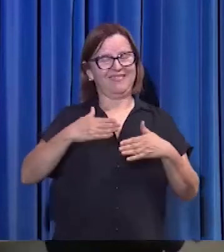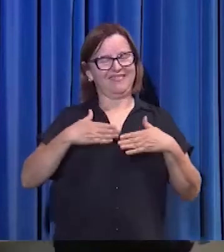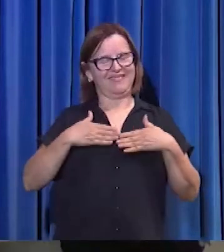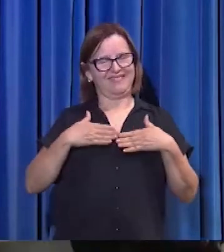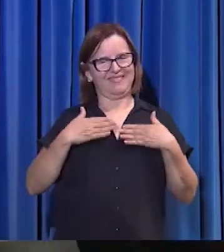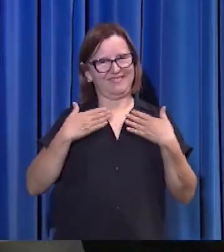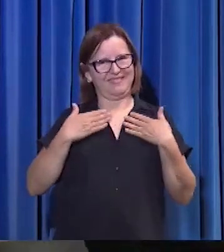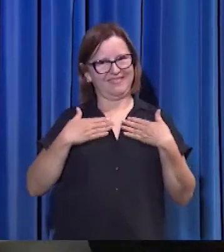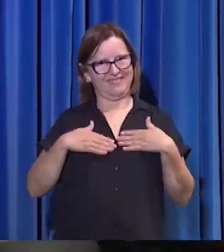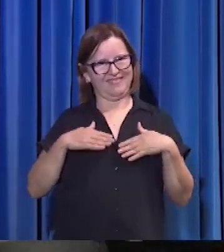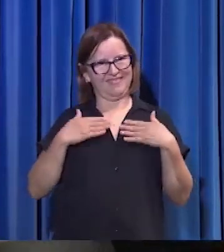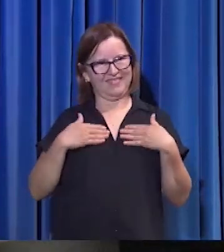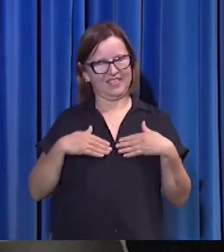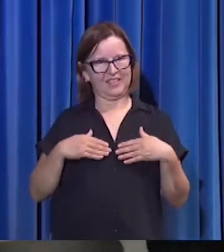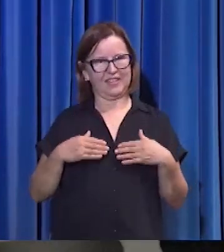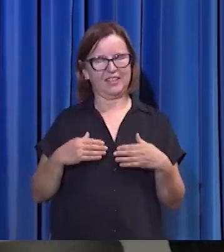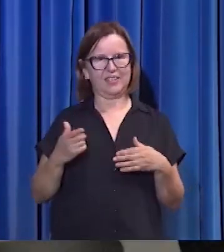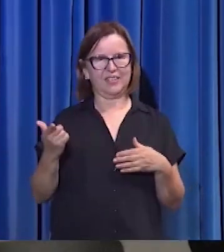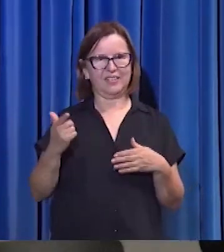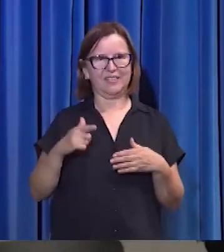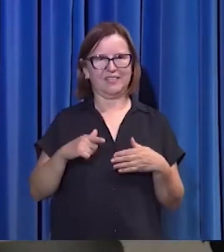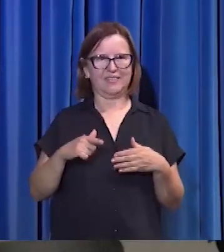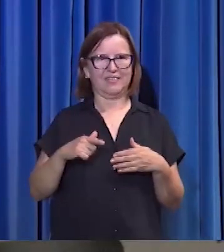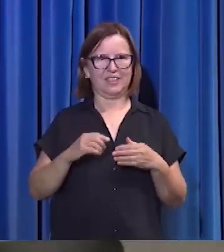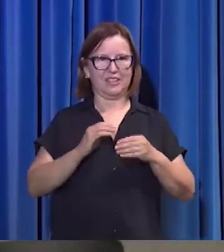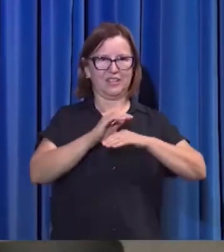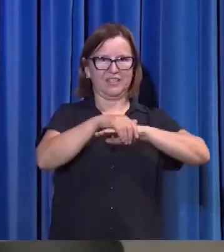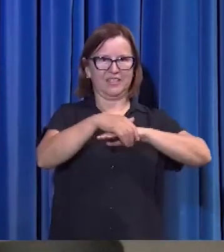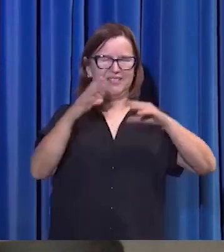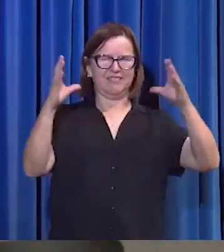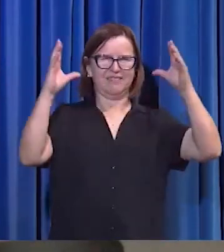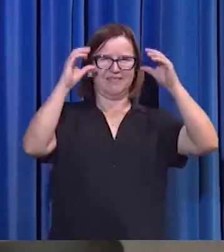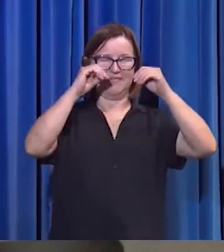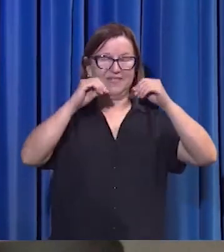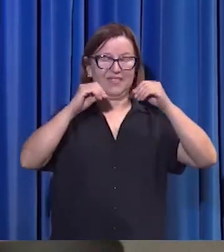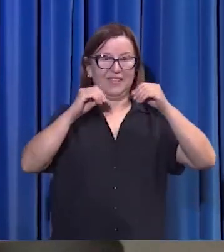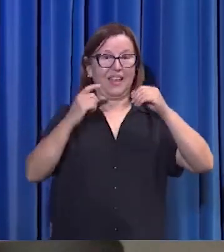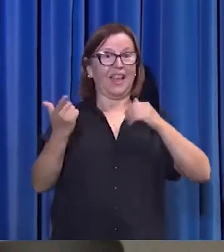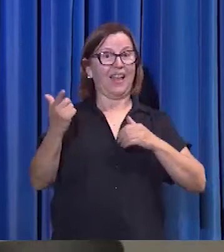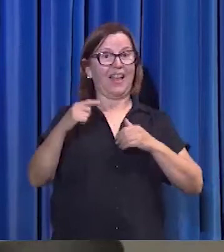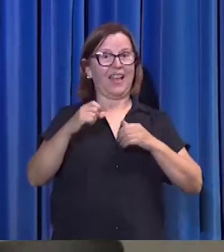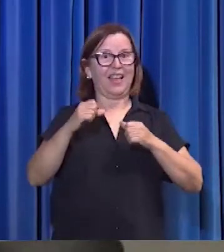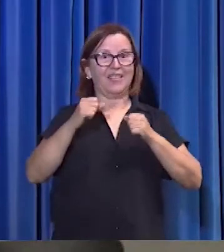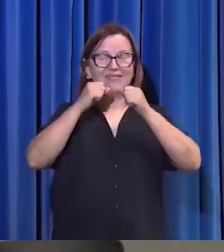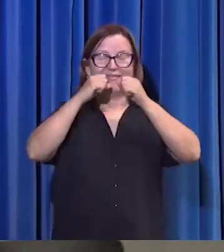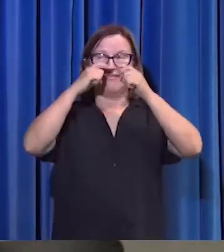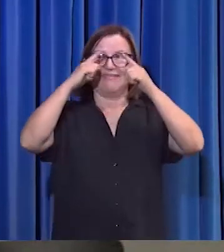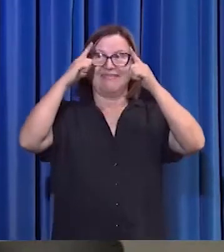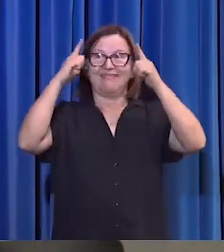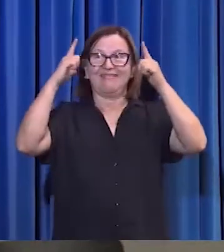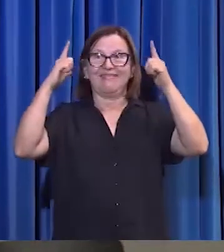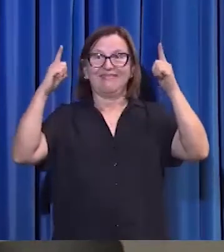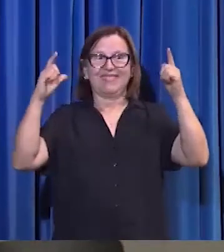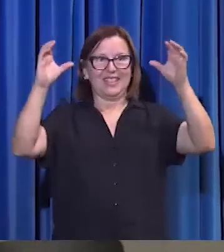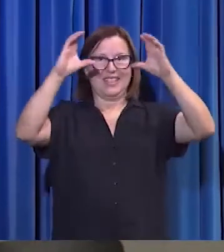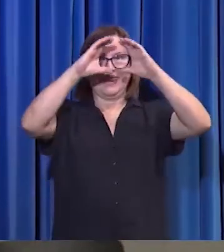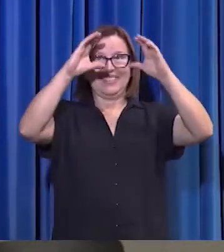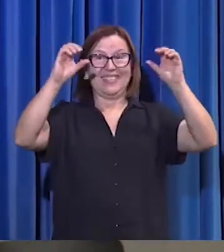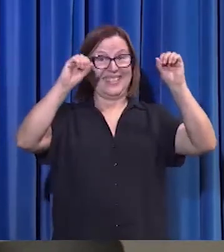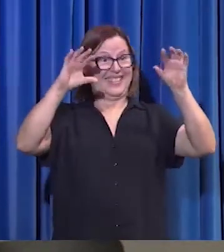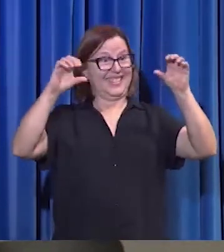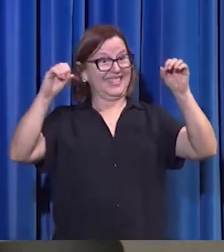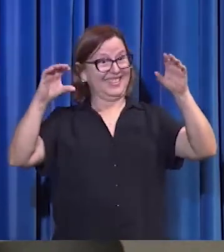após negra noite a áurea matinal. Fica o céu mais brilhante após o